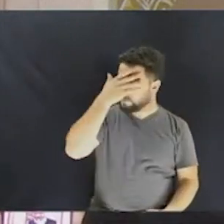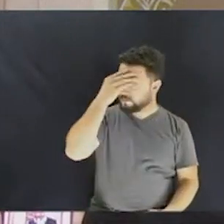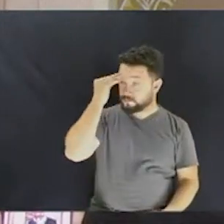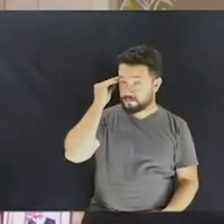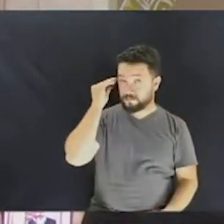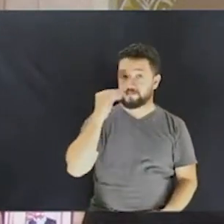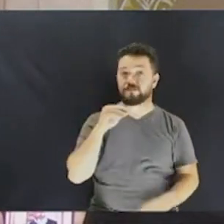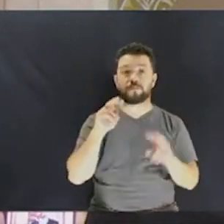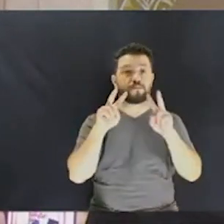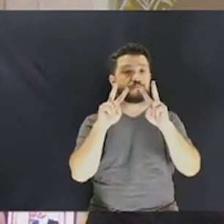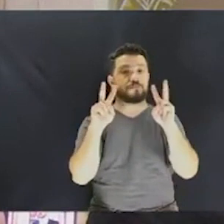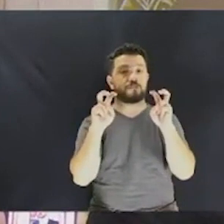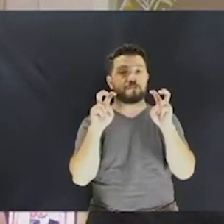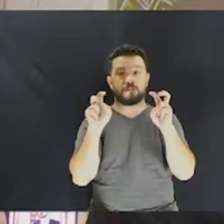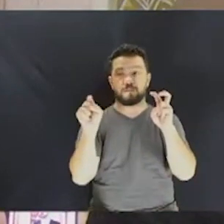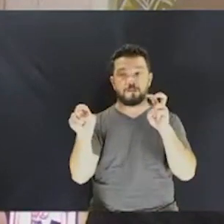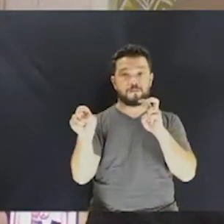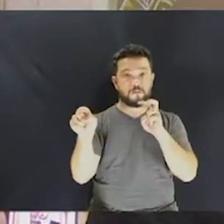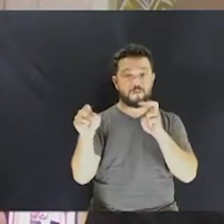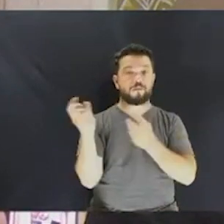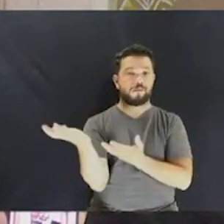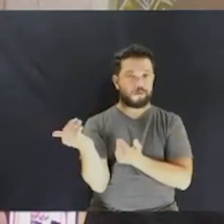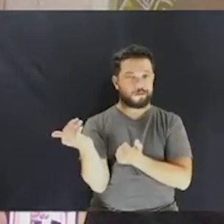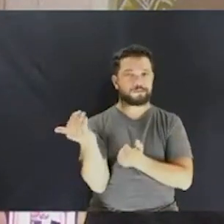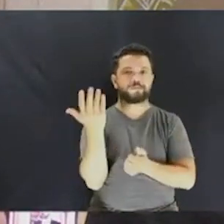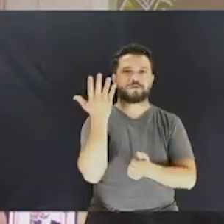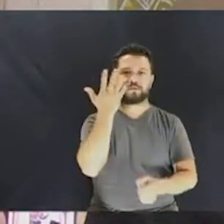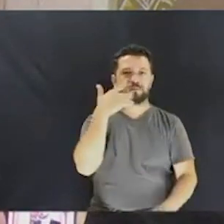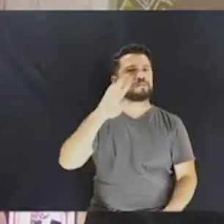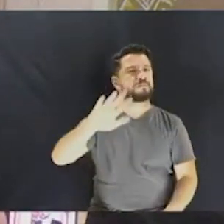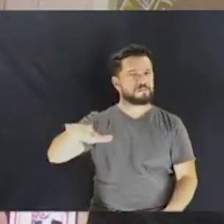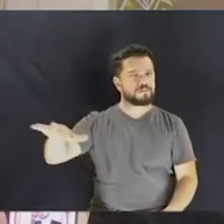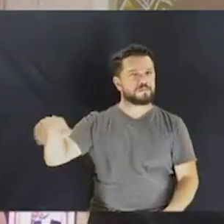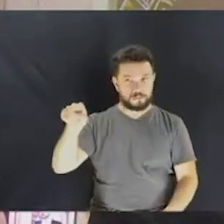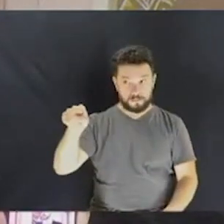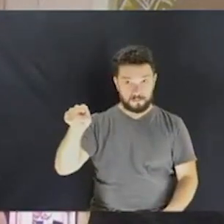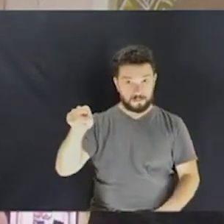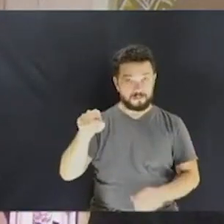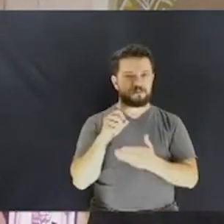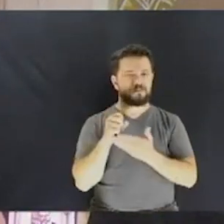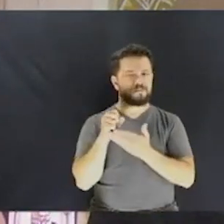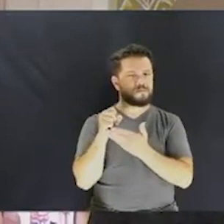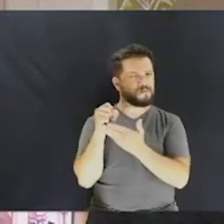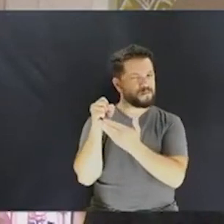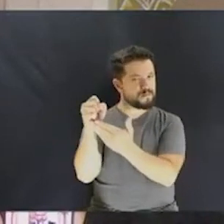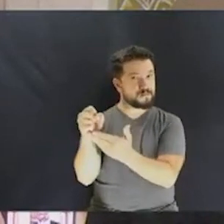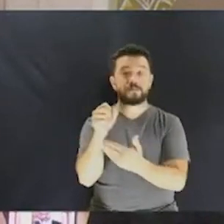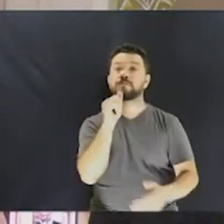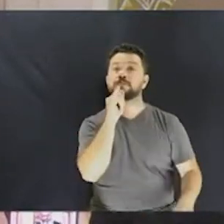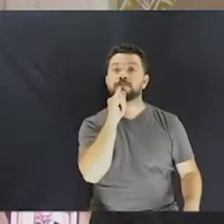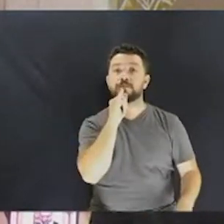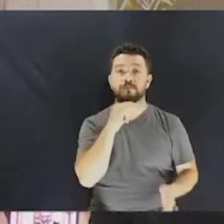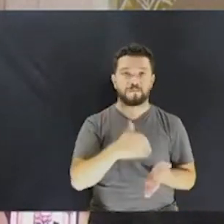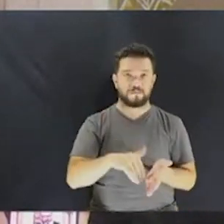para muitos desses jovens, para essas crianças, um programa como esse, efetivo, também como foi citado, com a gerência de uma secretaria